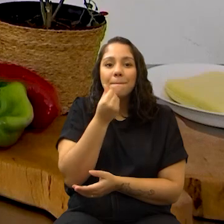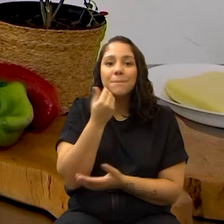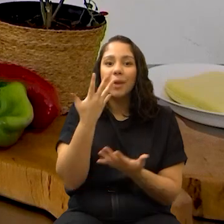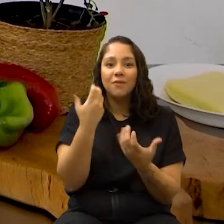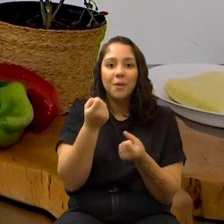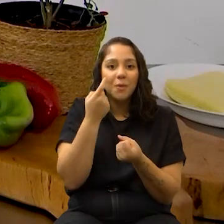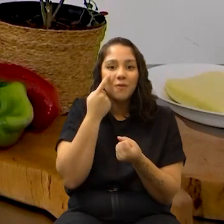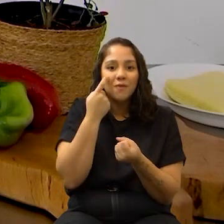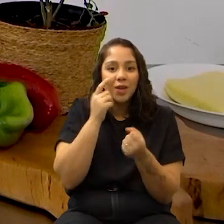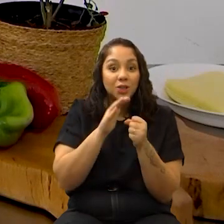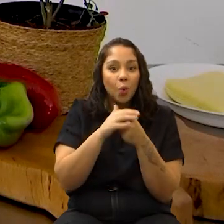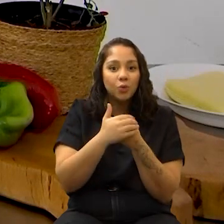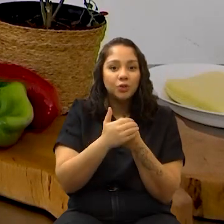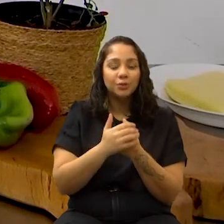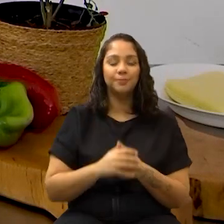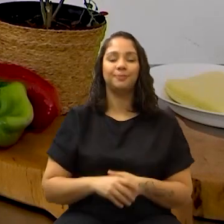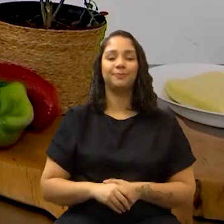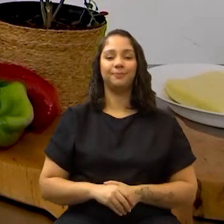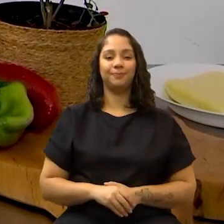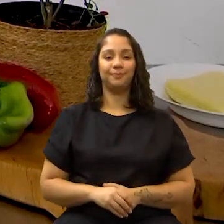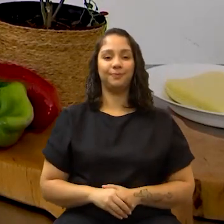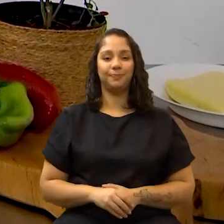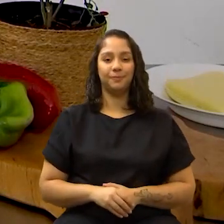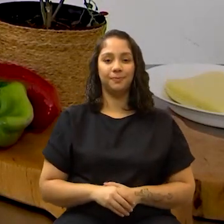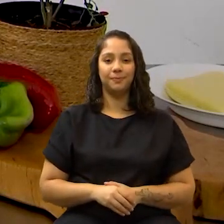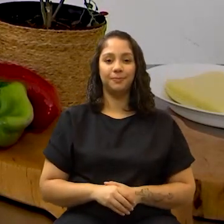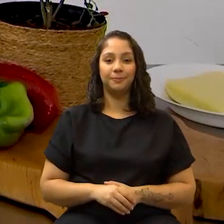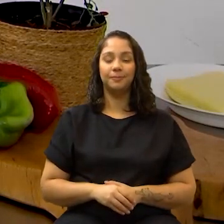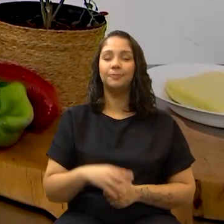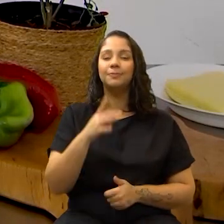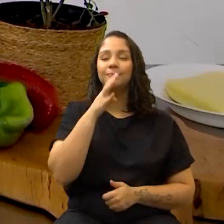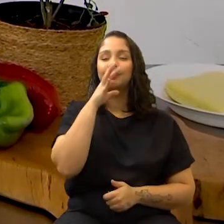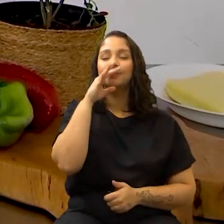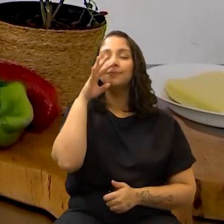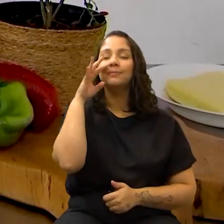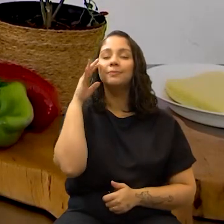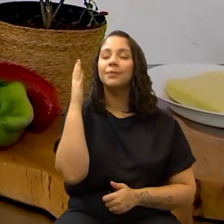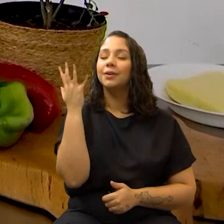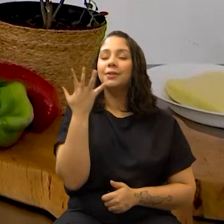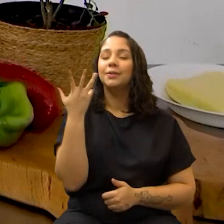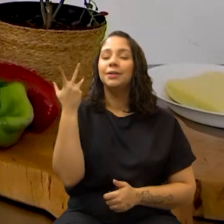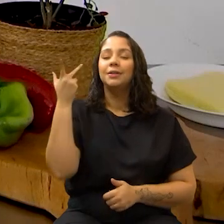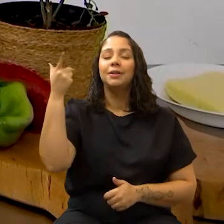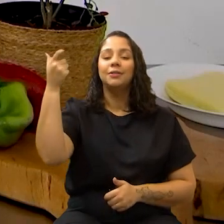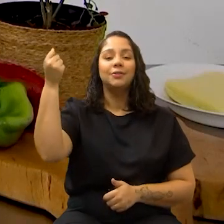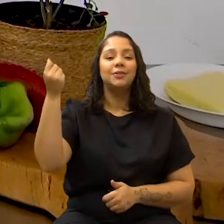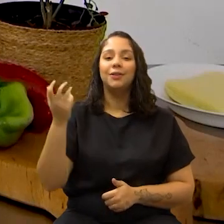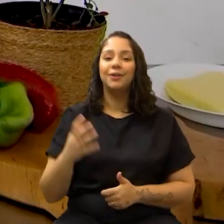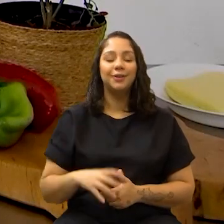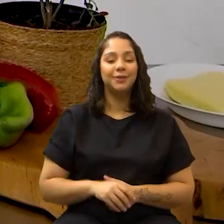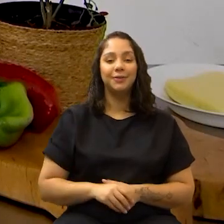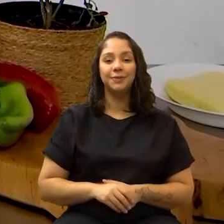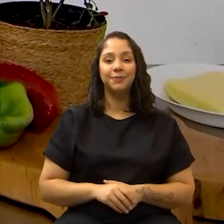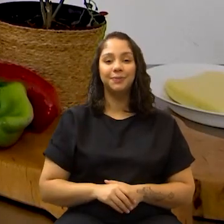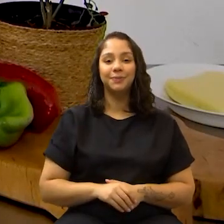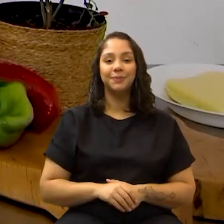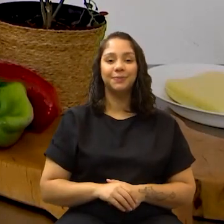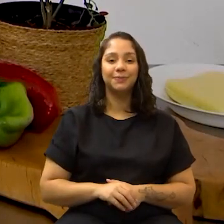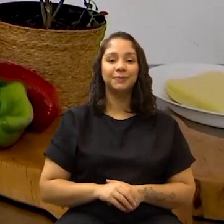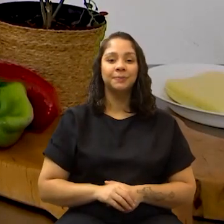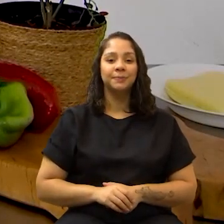de provar o escondidinho. Vamos lá. Vamos lá, Tati. Gente, o cheiro tá